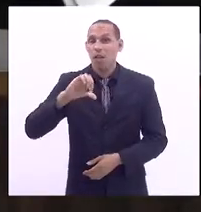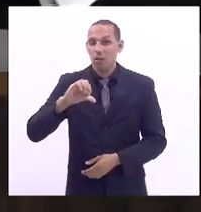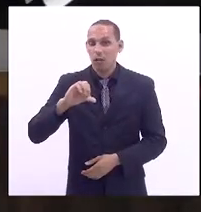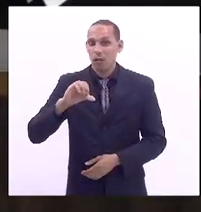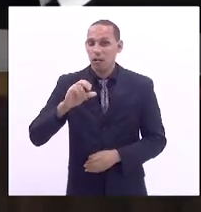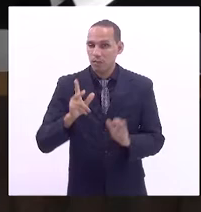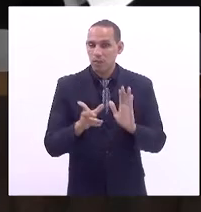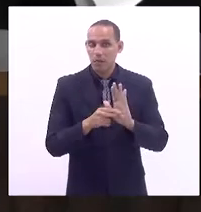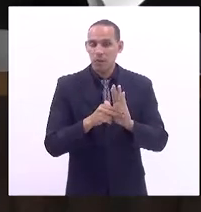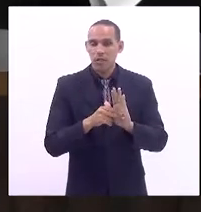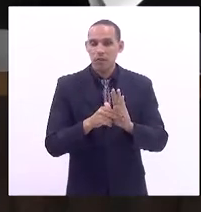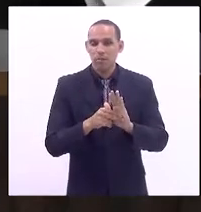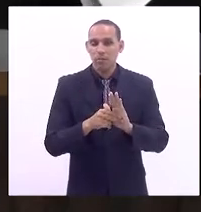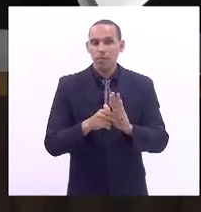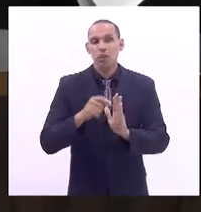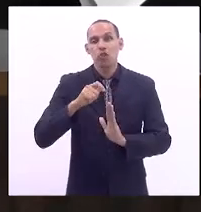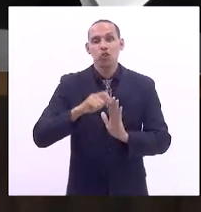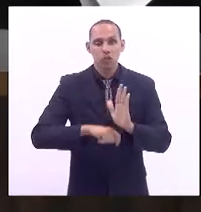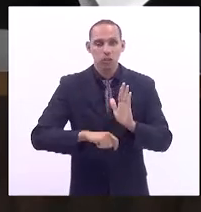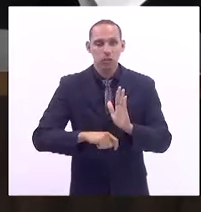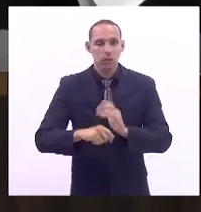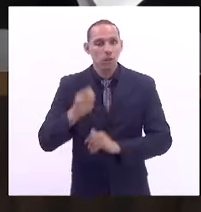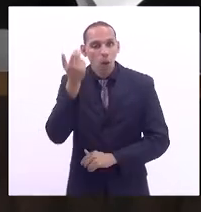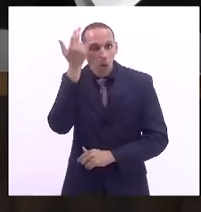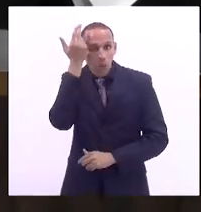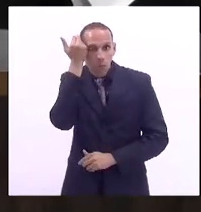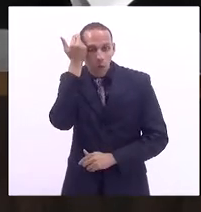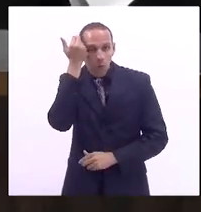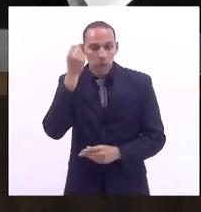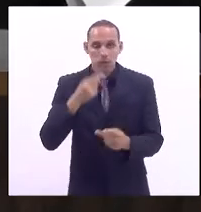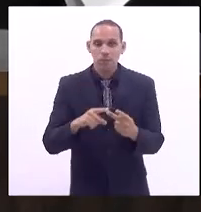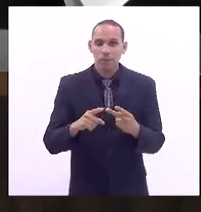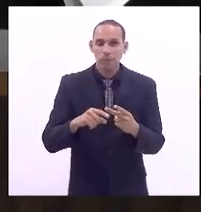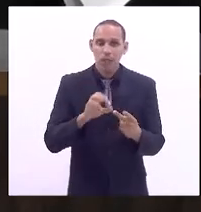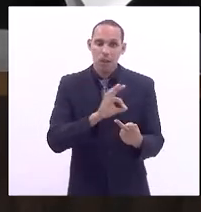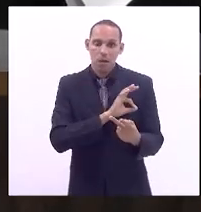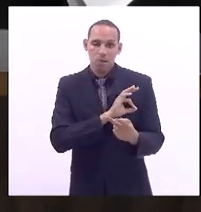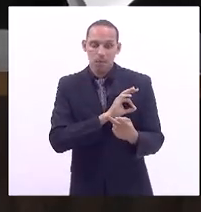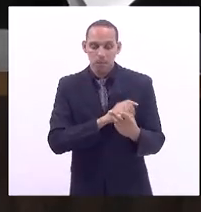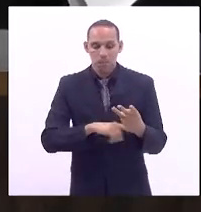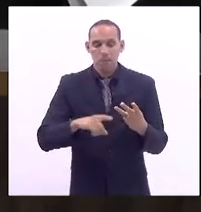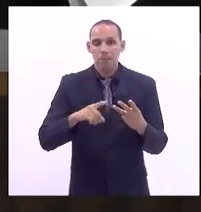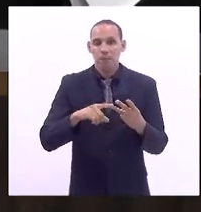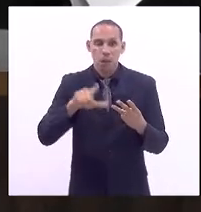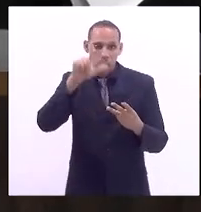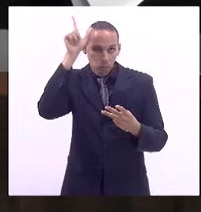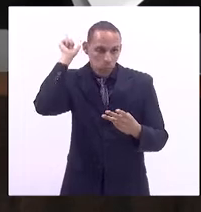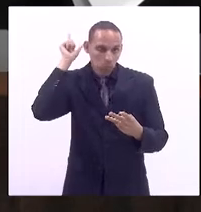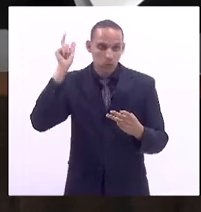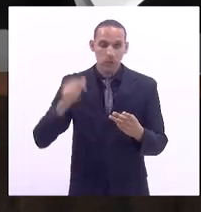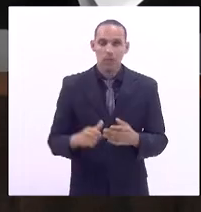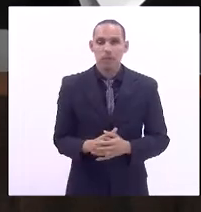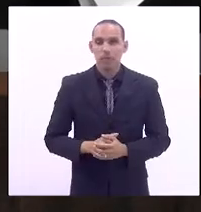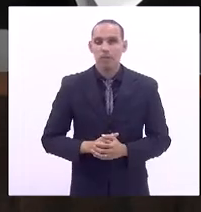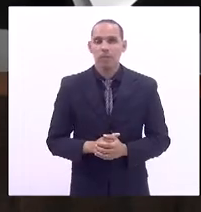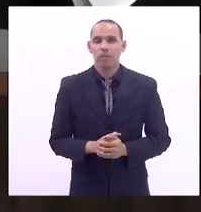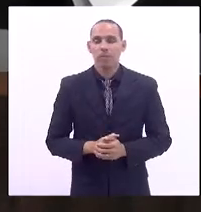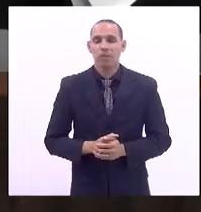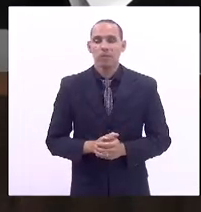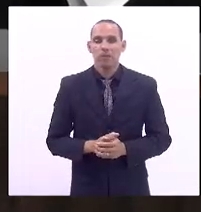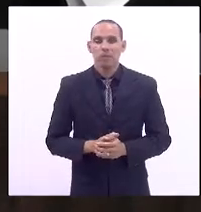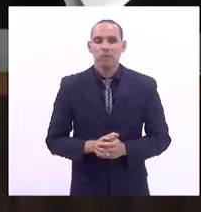já estão inscritos Deputado Aliomar deputada Martha Rocha e Deputado Luiz Paulo